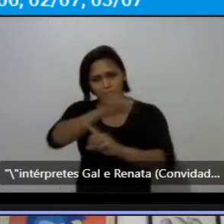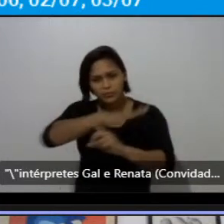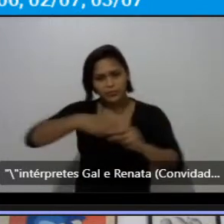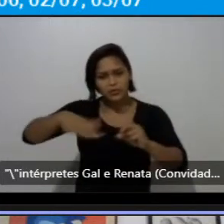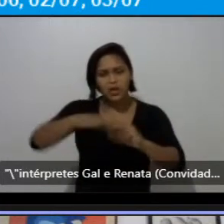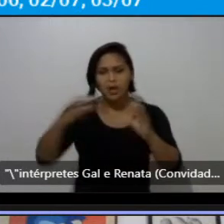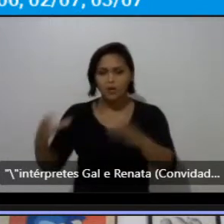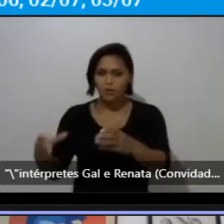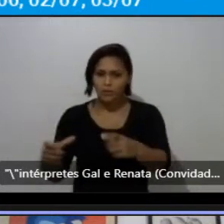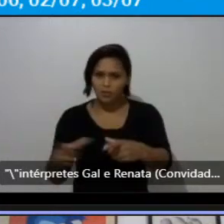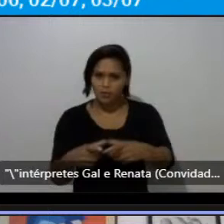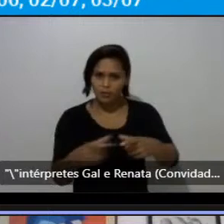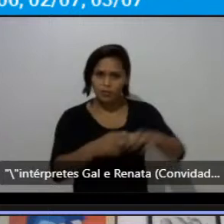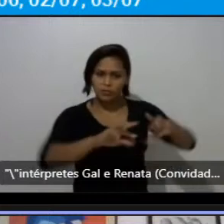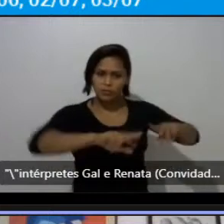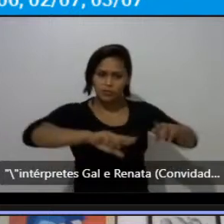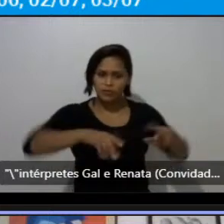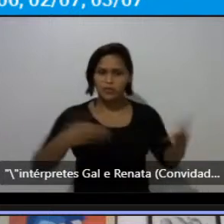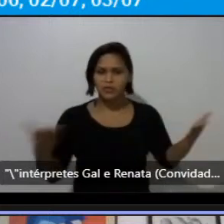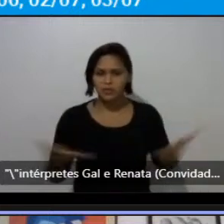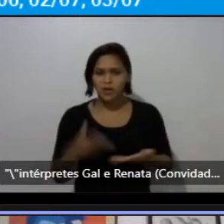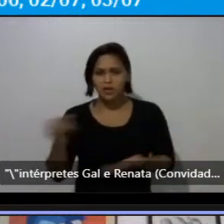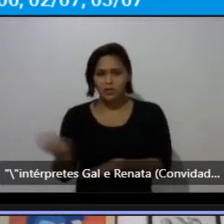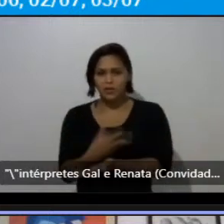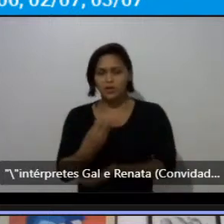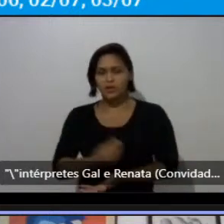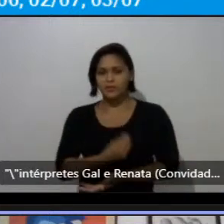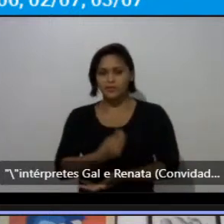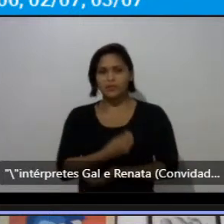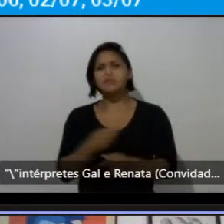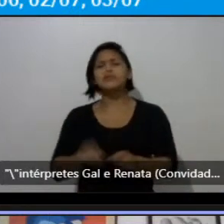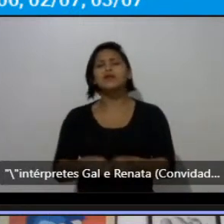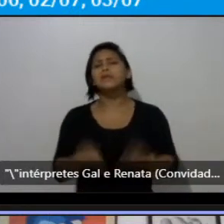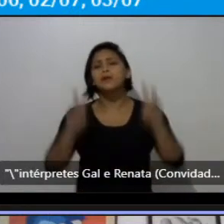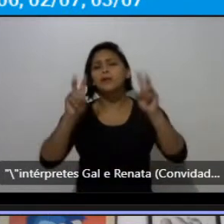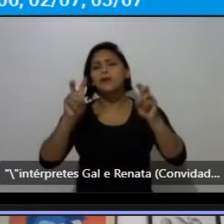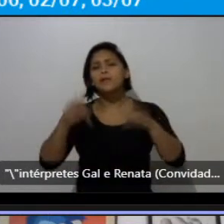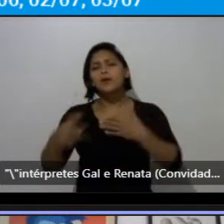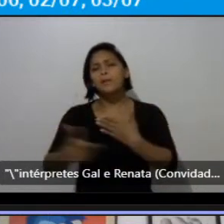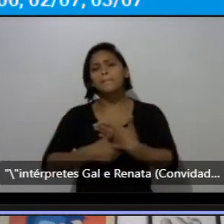né, na contemporaneidade, principalmente qual é o seu